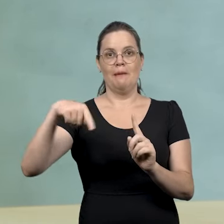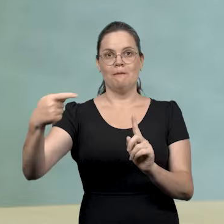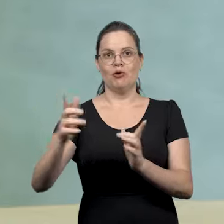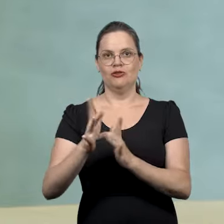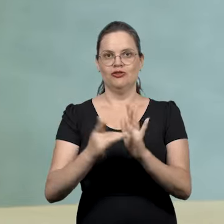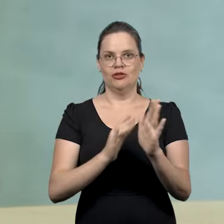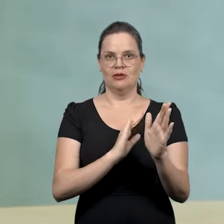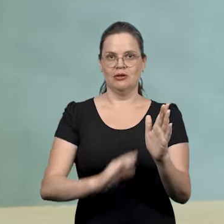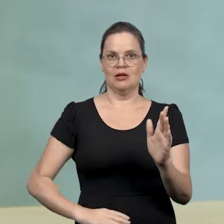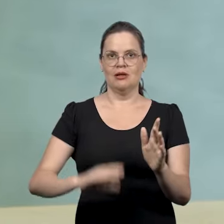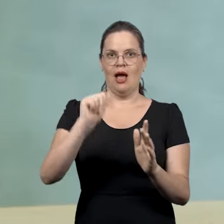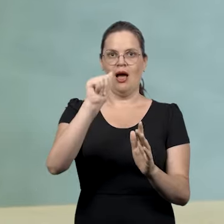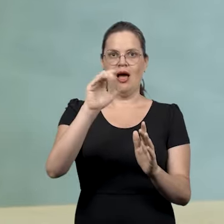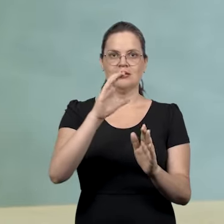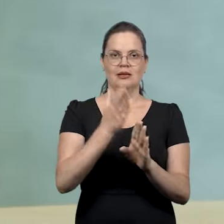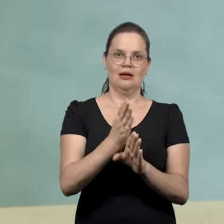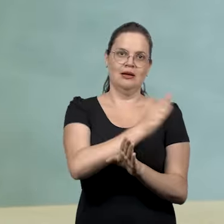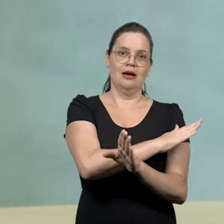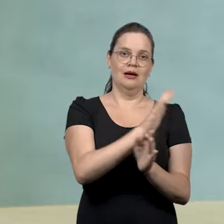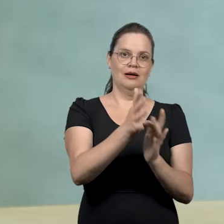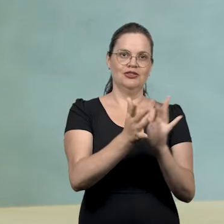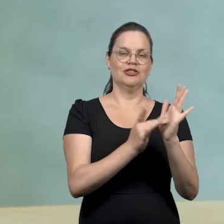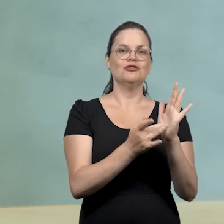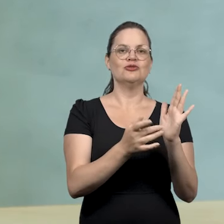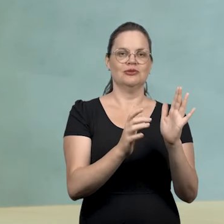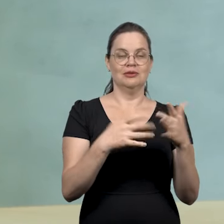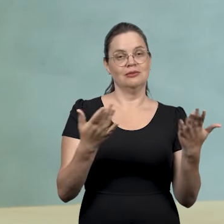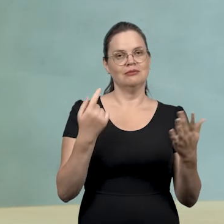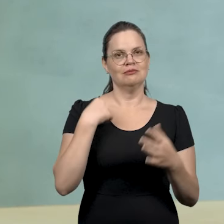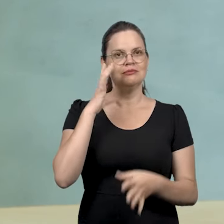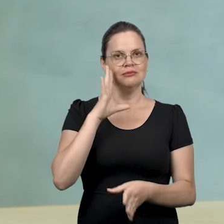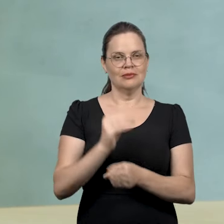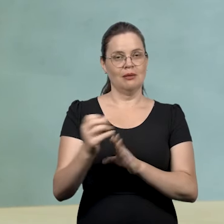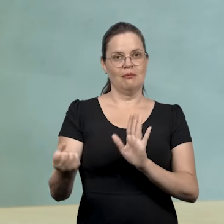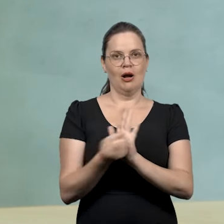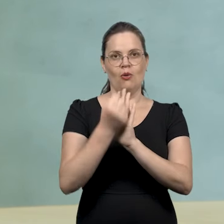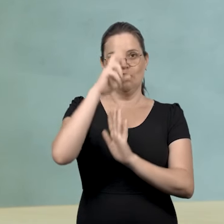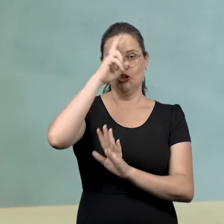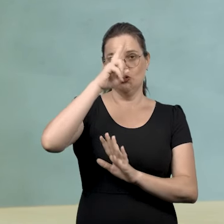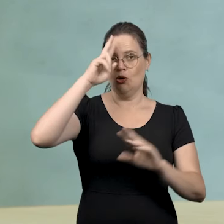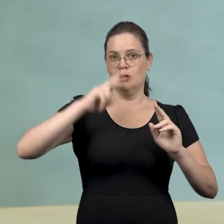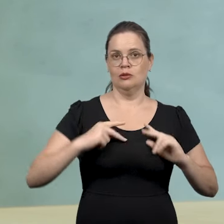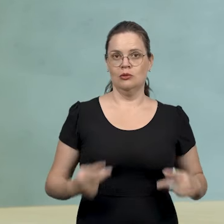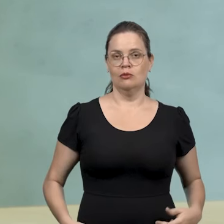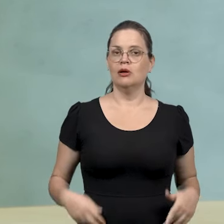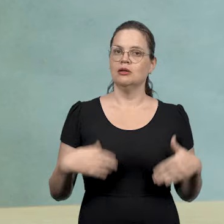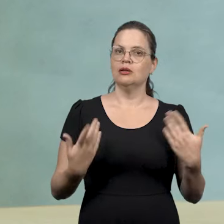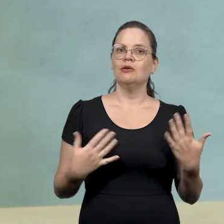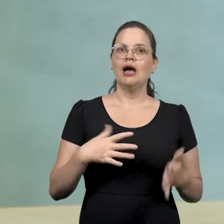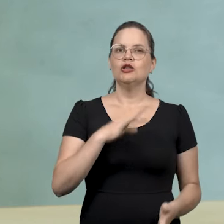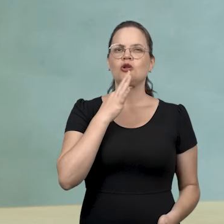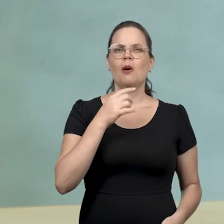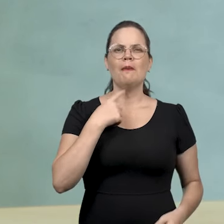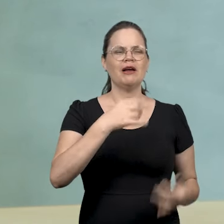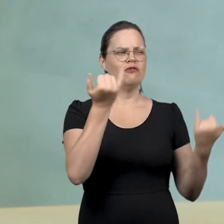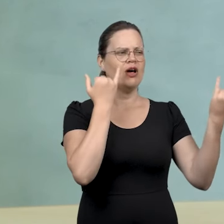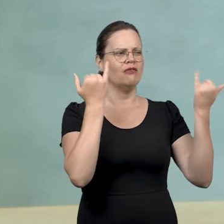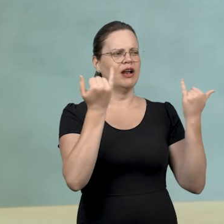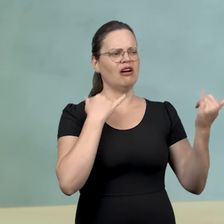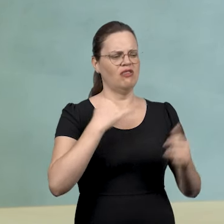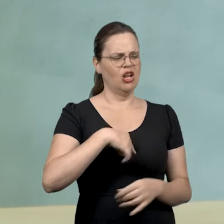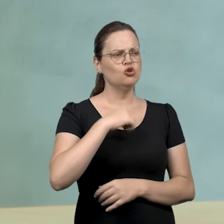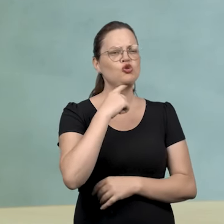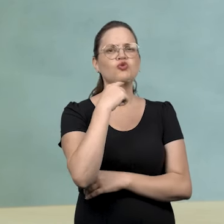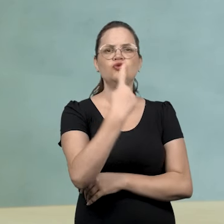todos os aspectos a história da humanidade. E após a ressurreição, Tomé ele não se contenta com os relatos, com os boatos, né?